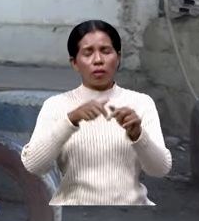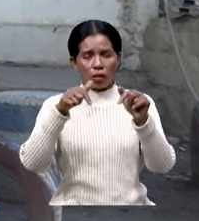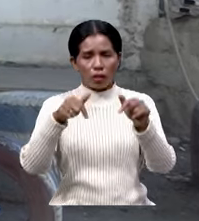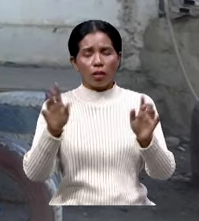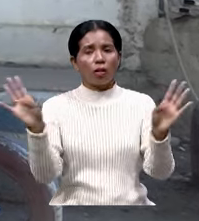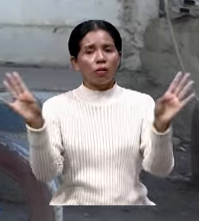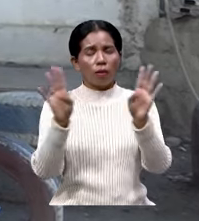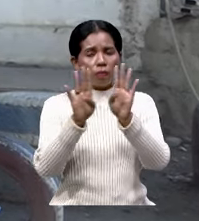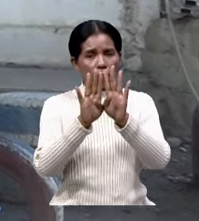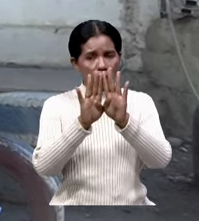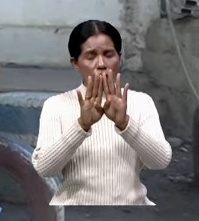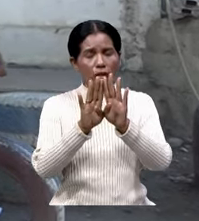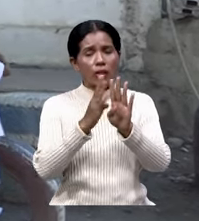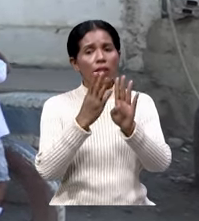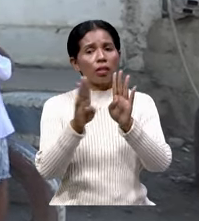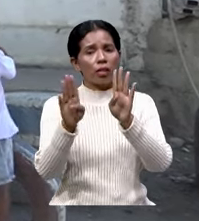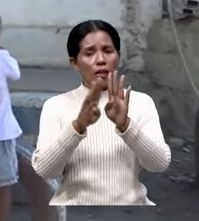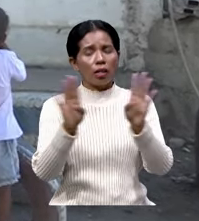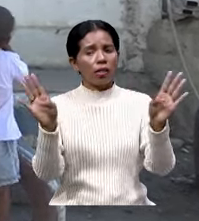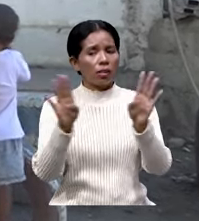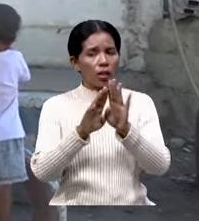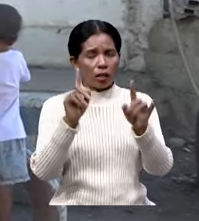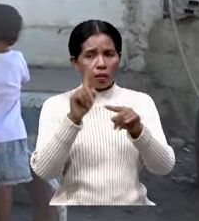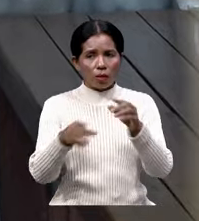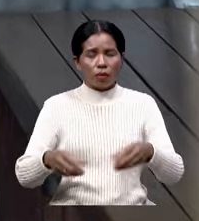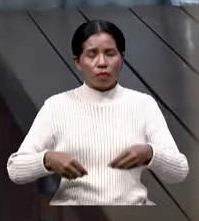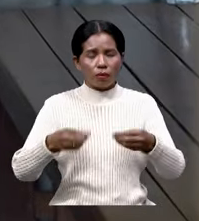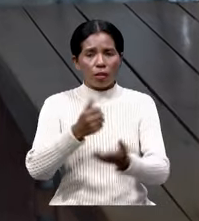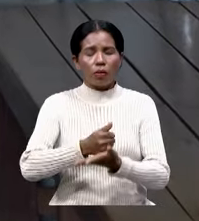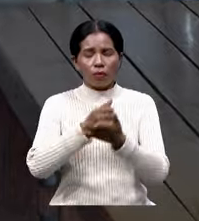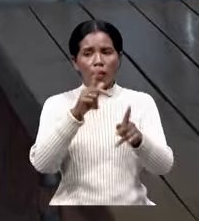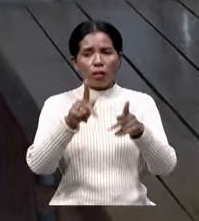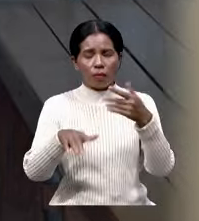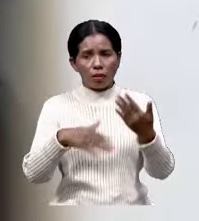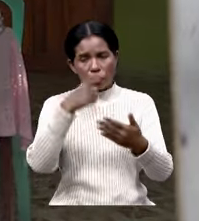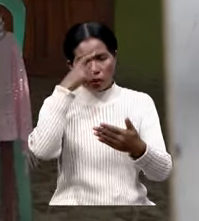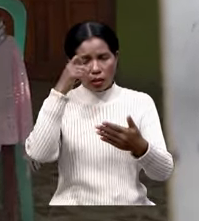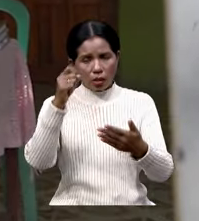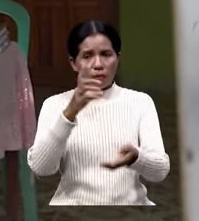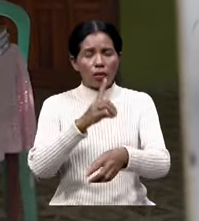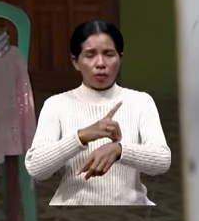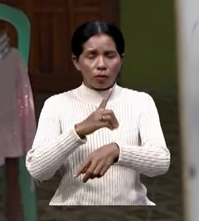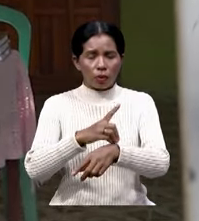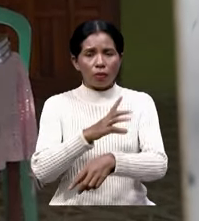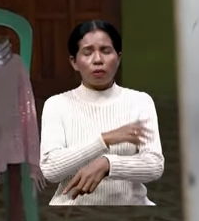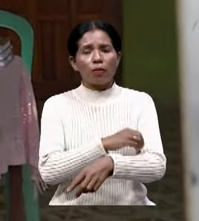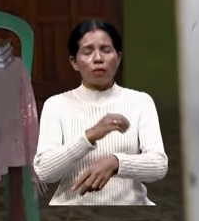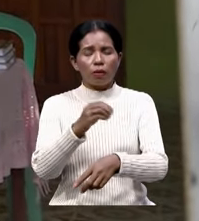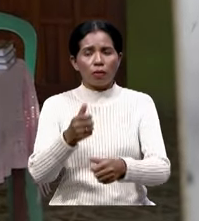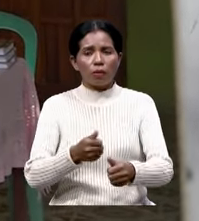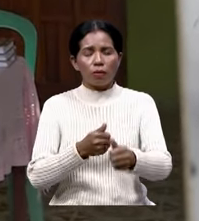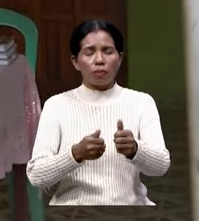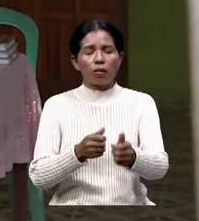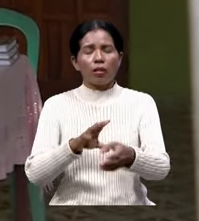da matam posto saúde refere taka o di labele fo atendimiento ba comunidade tamba pessoal saúde sira cumpri despais o